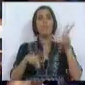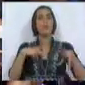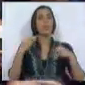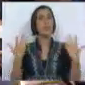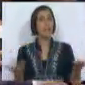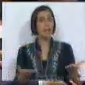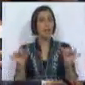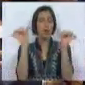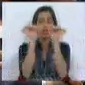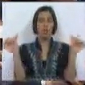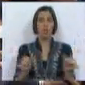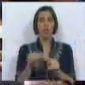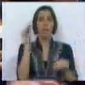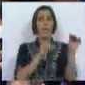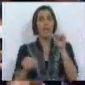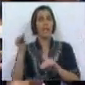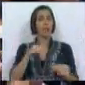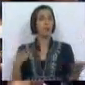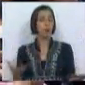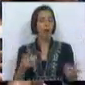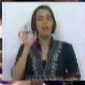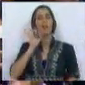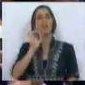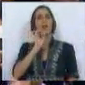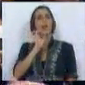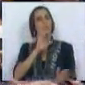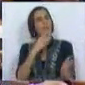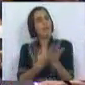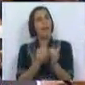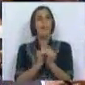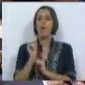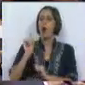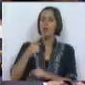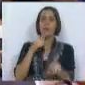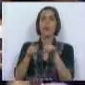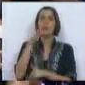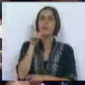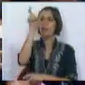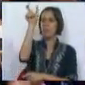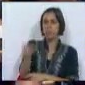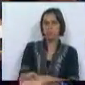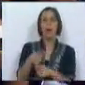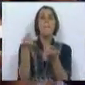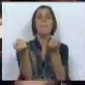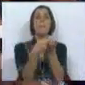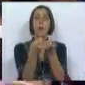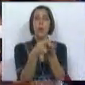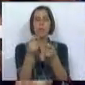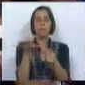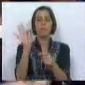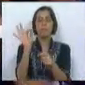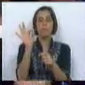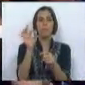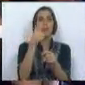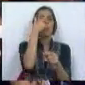modernização do sistema eleitoral, na valorização do papel do deputado, na aproximação de eleitos